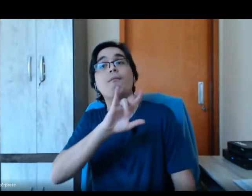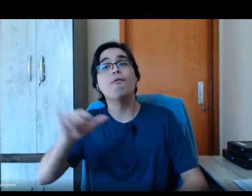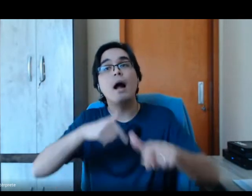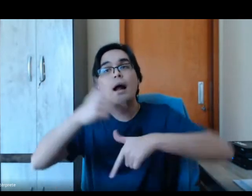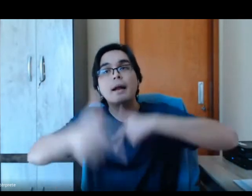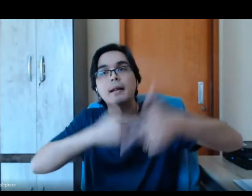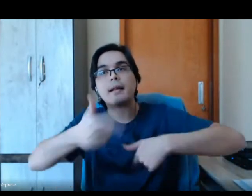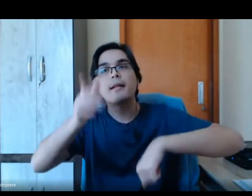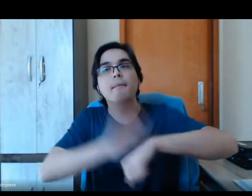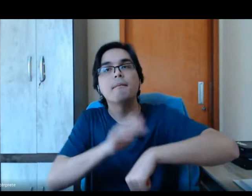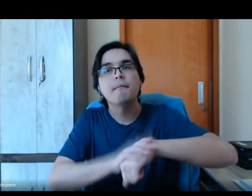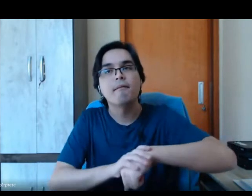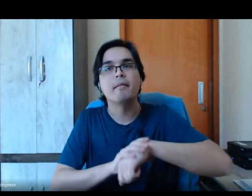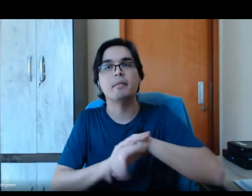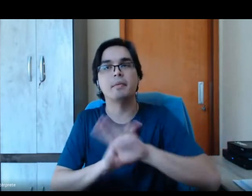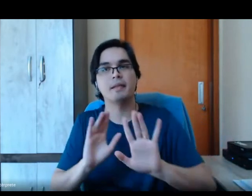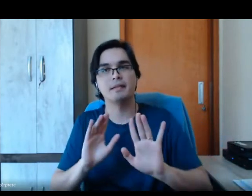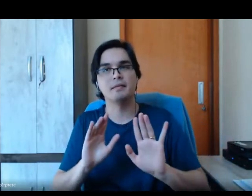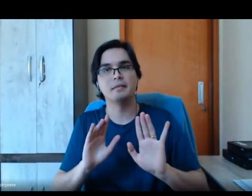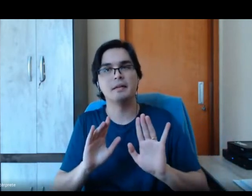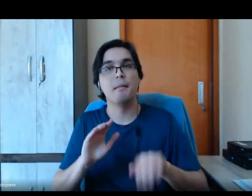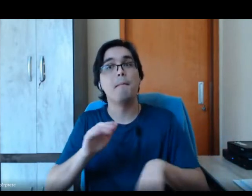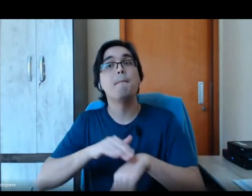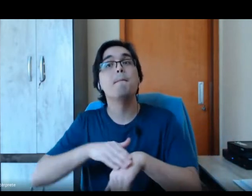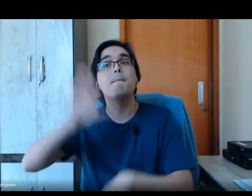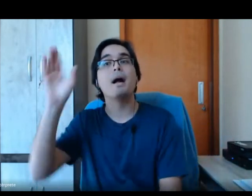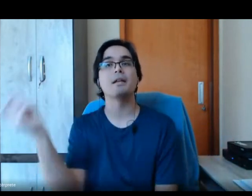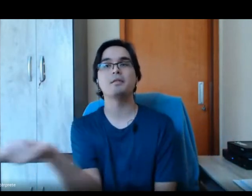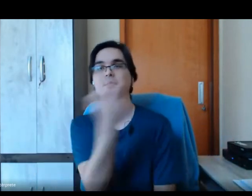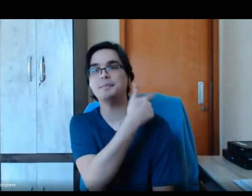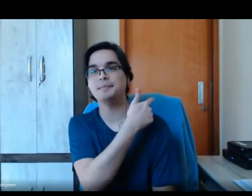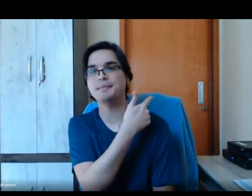gente, aparentemente, para ele, parece que não. Porque assim,